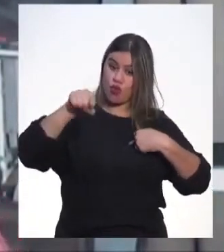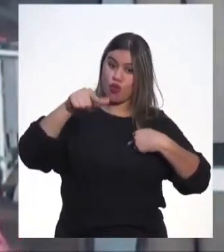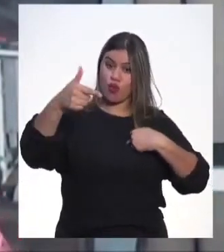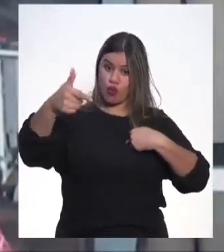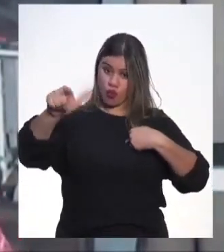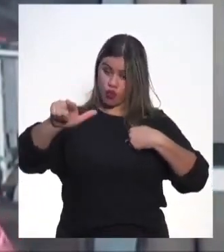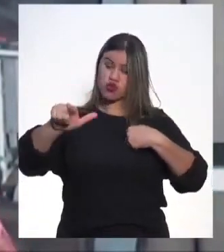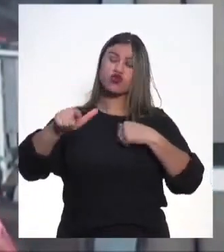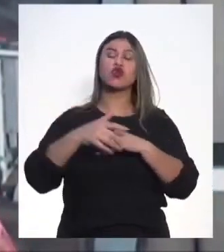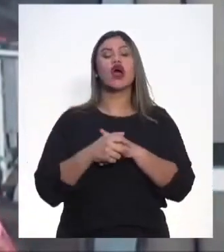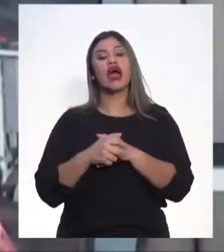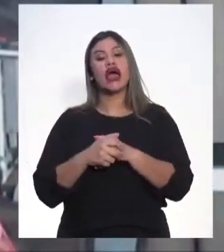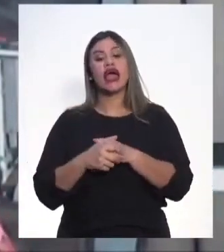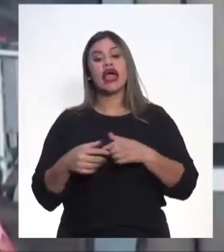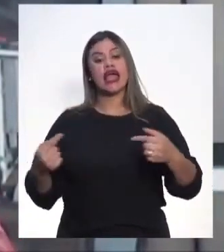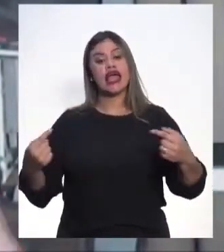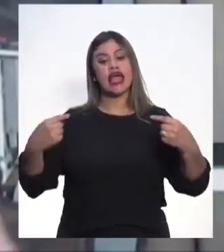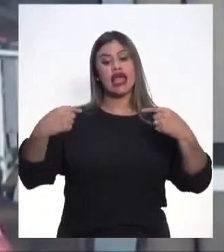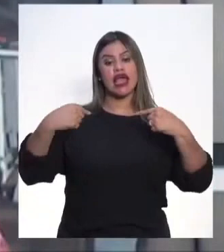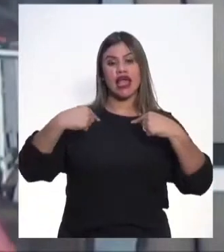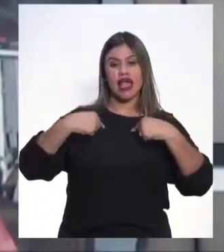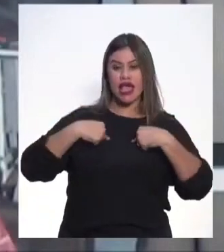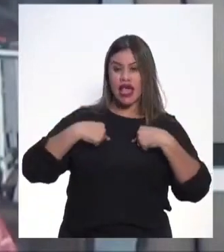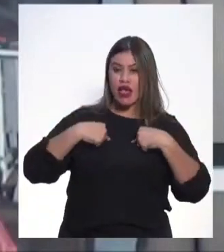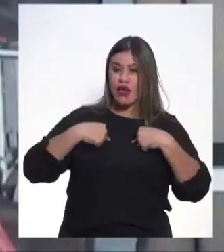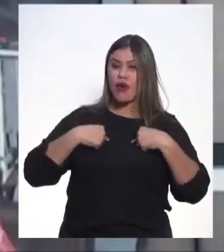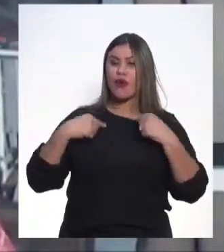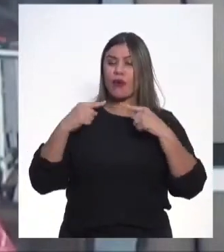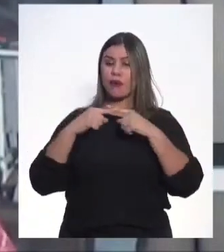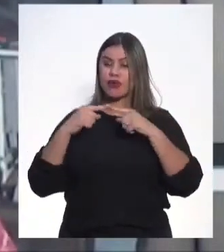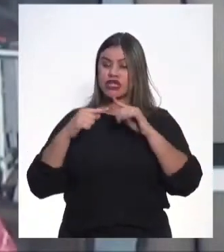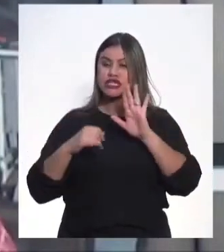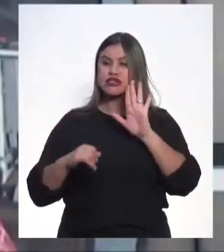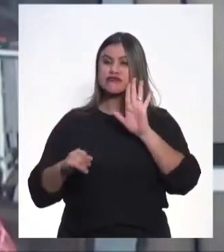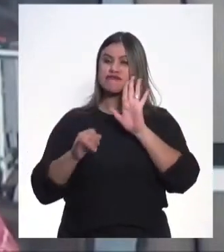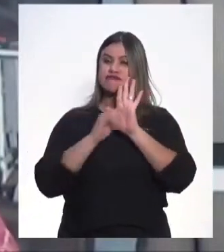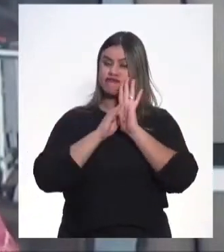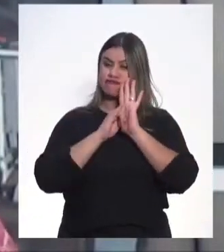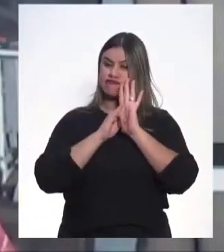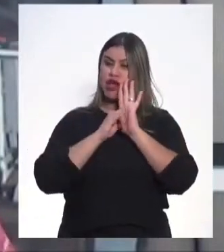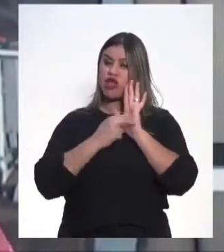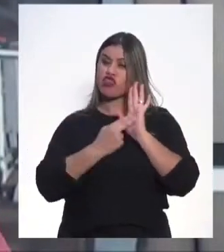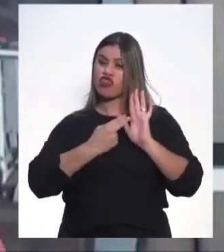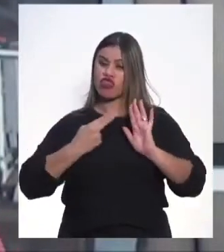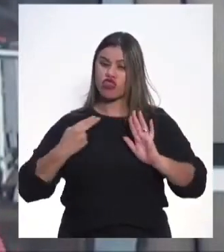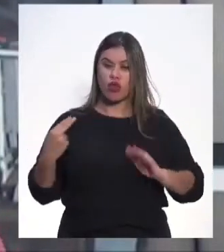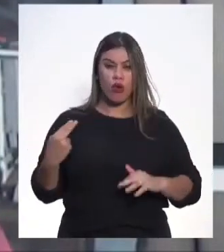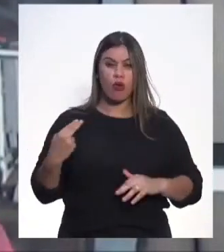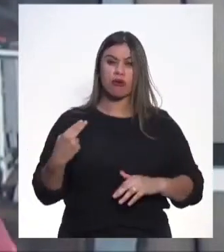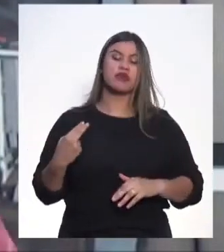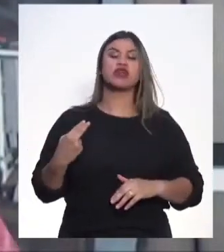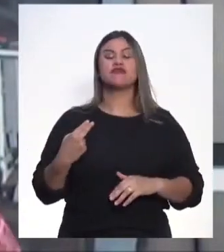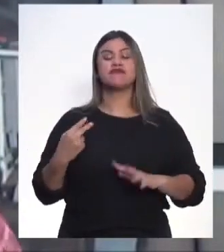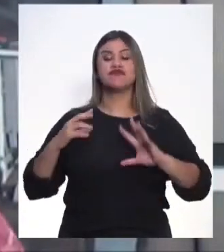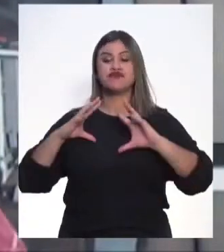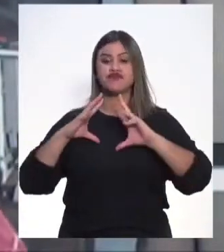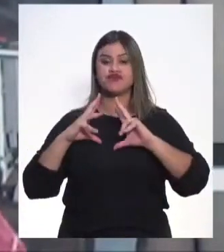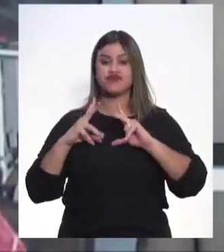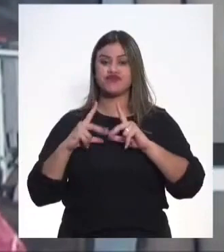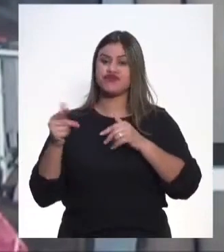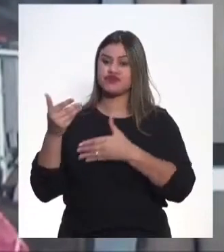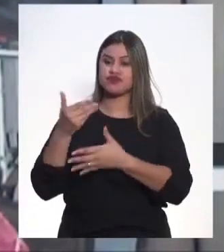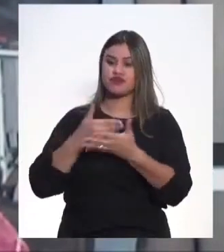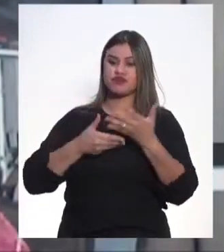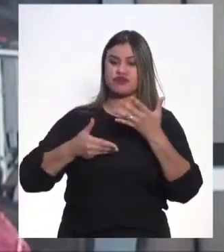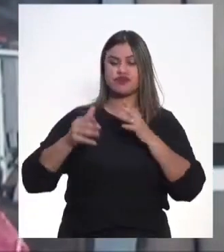nessa relação entre eu, este que me identifica, né, esse nome, e todas as minhas relações com os diferentes